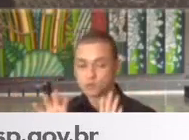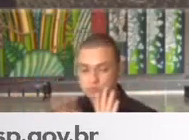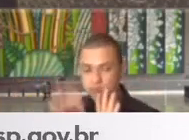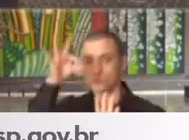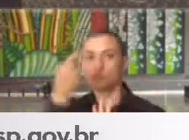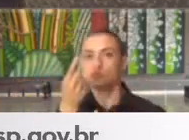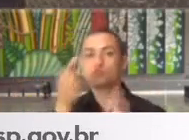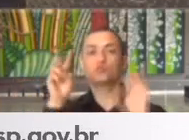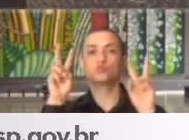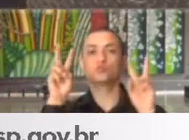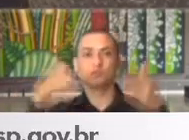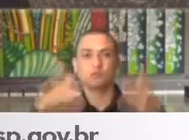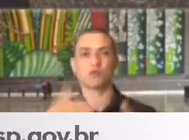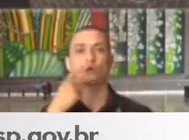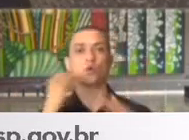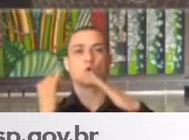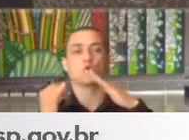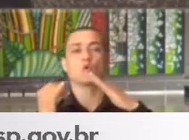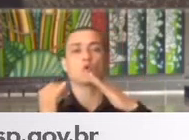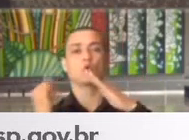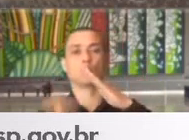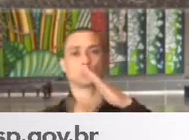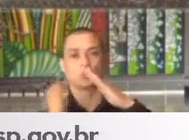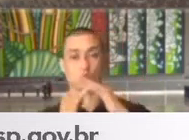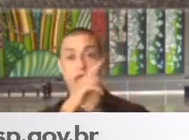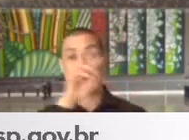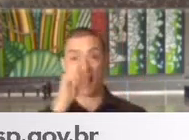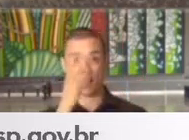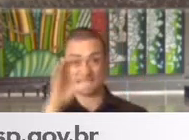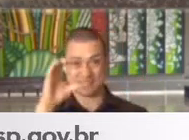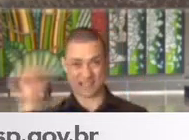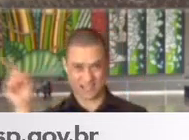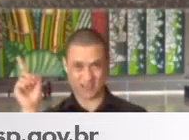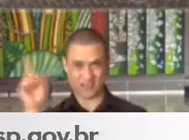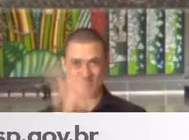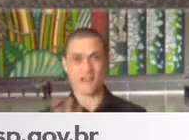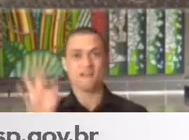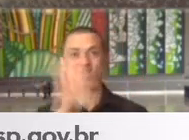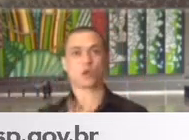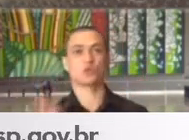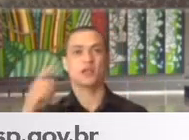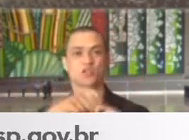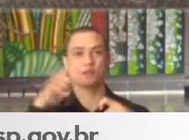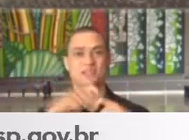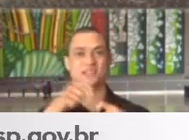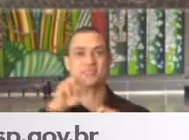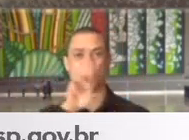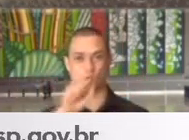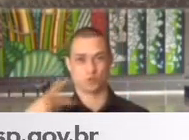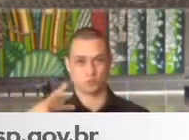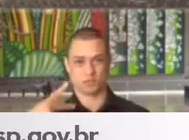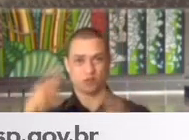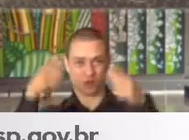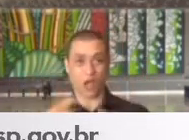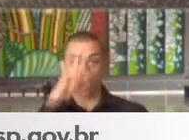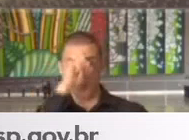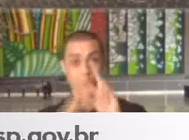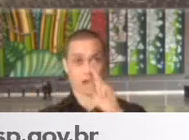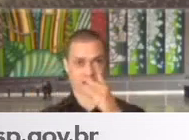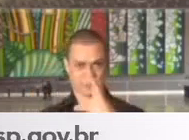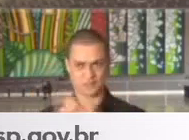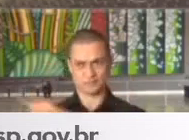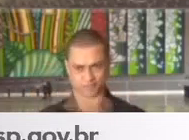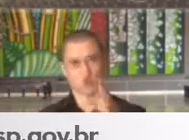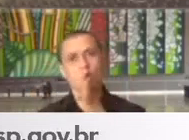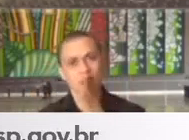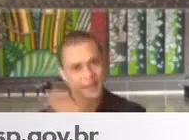questão do Instituto Central do Hospital das Clínicas da Faculdade de Medicina. vocês conhecem lá. O hospital é